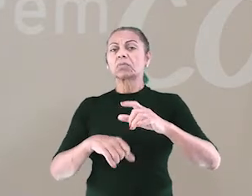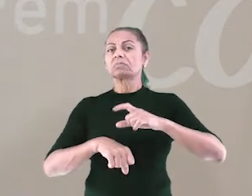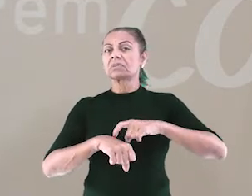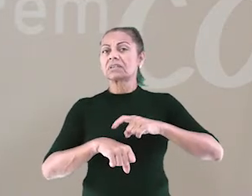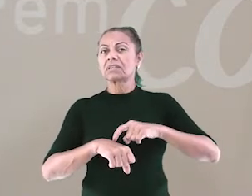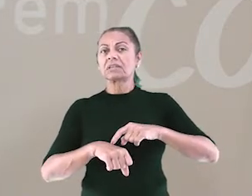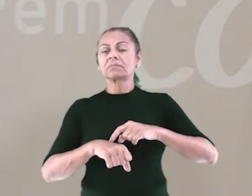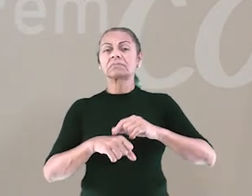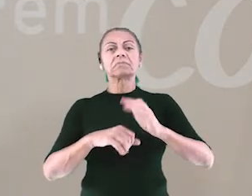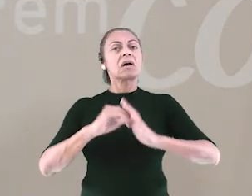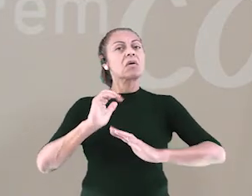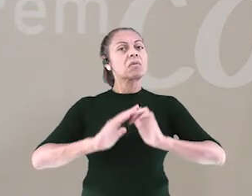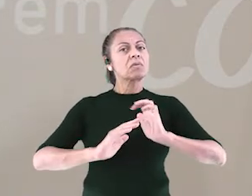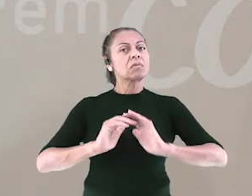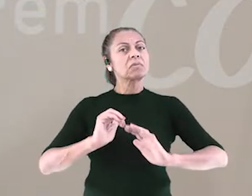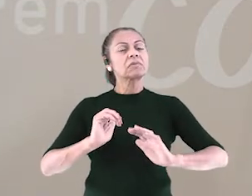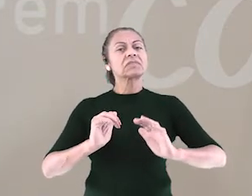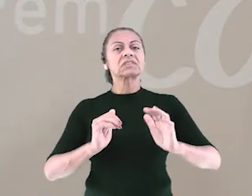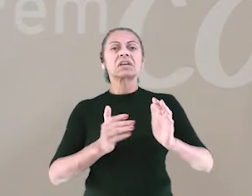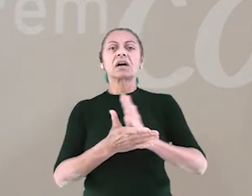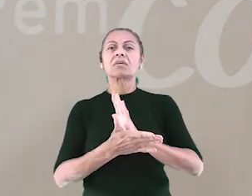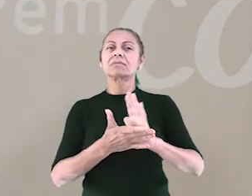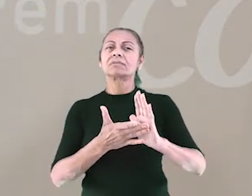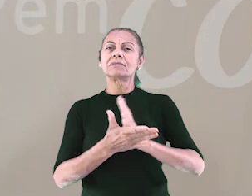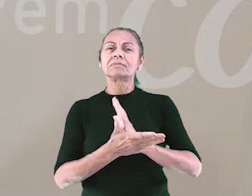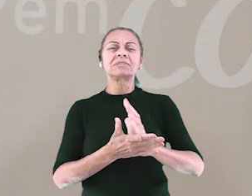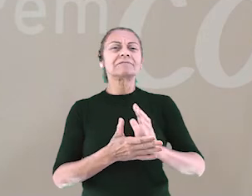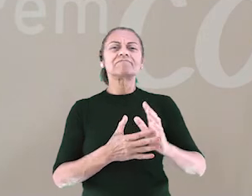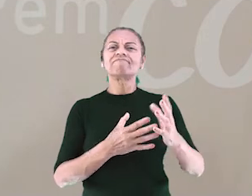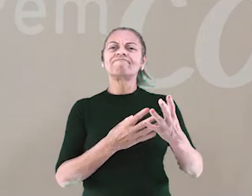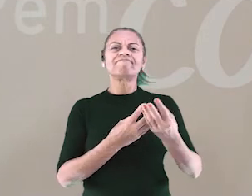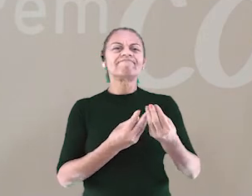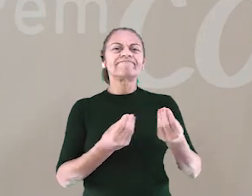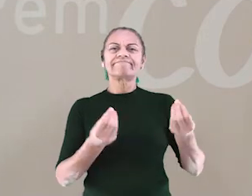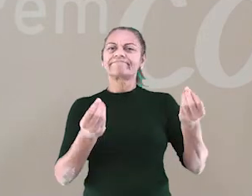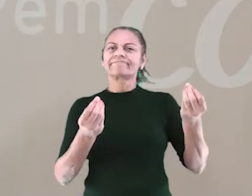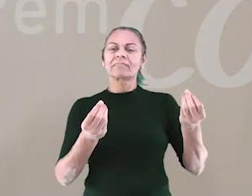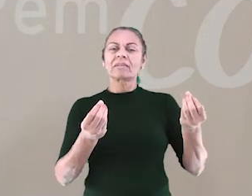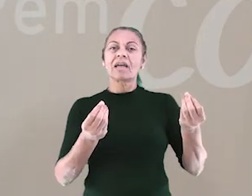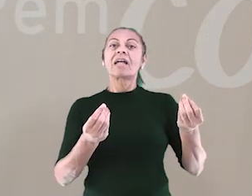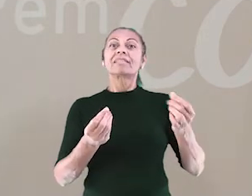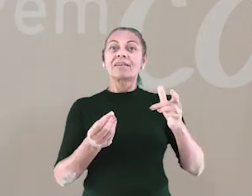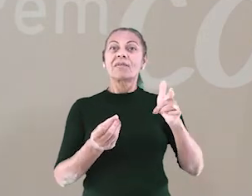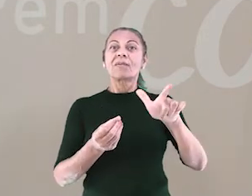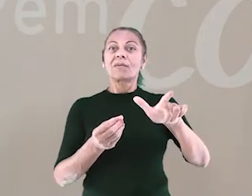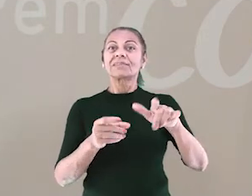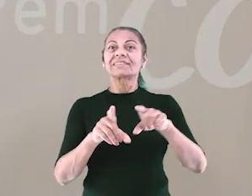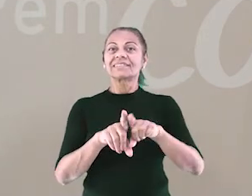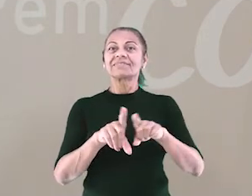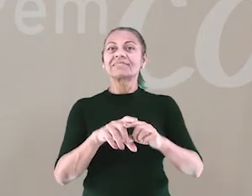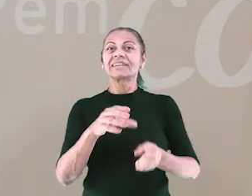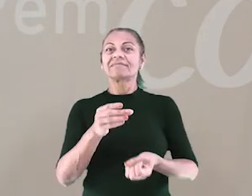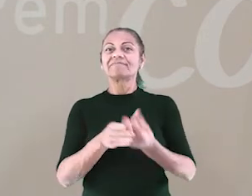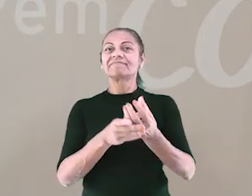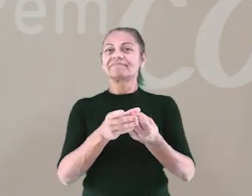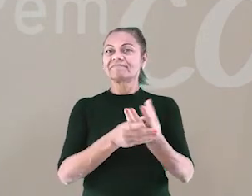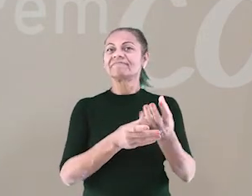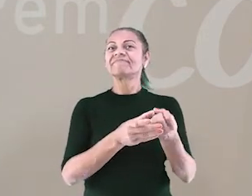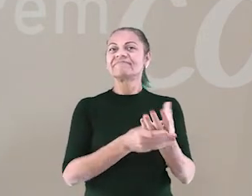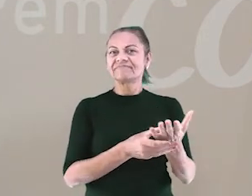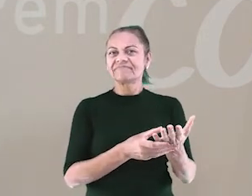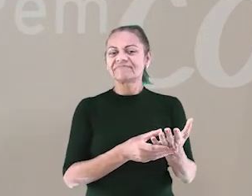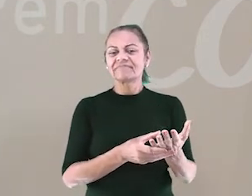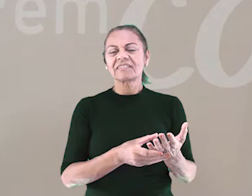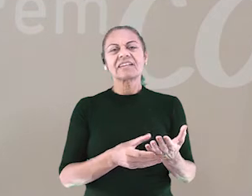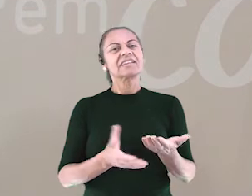a comunidade e também de acordo com o tempo. Algumas profissões que existiam hoje não existem mais. E